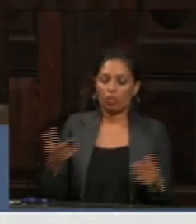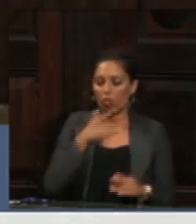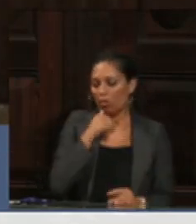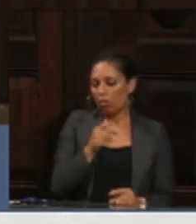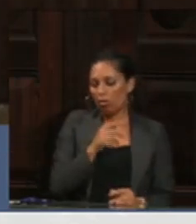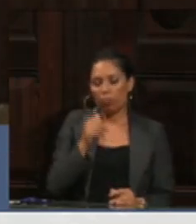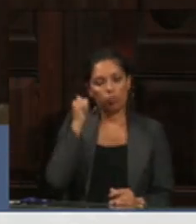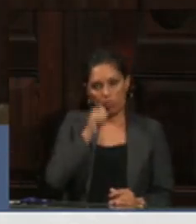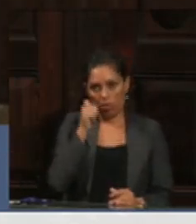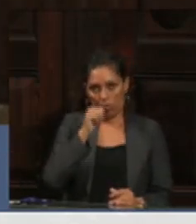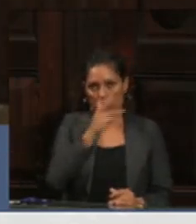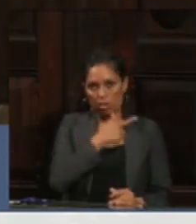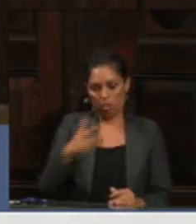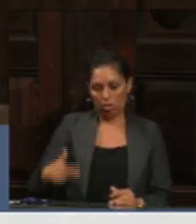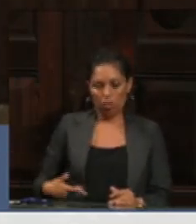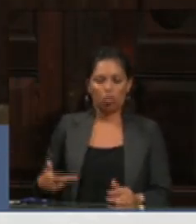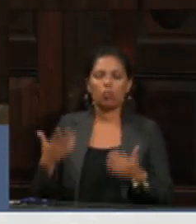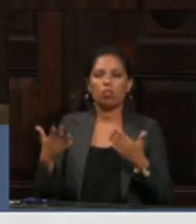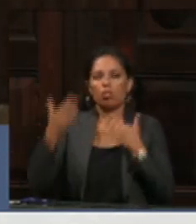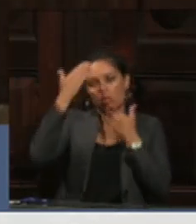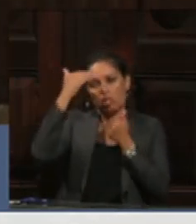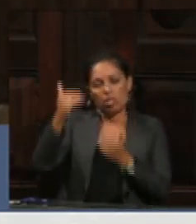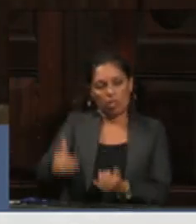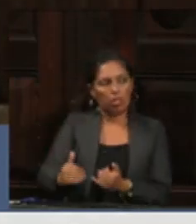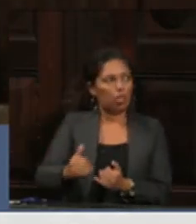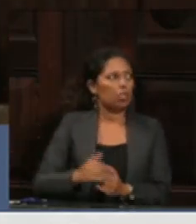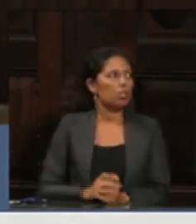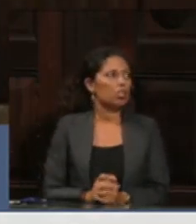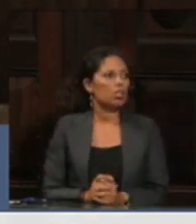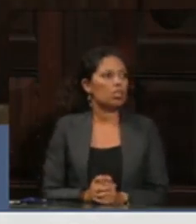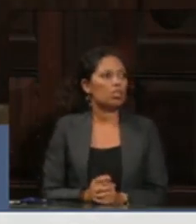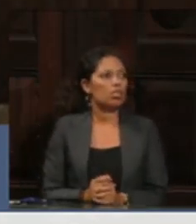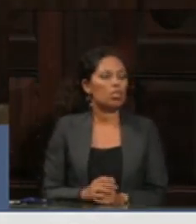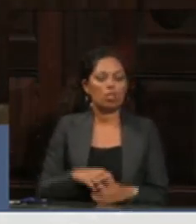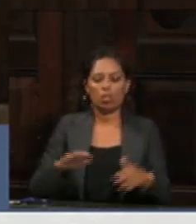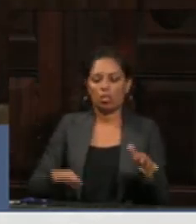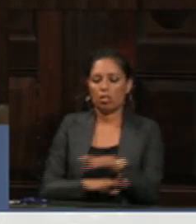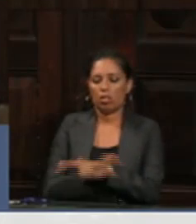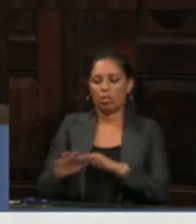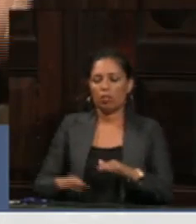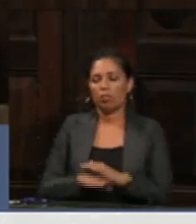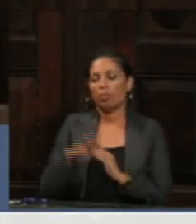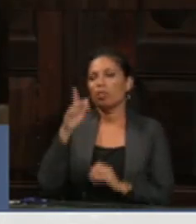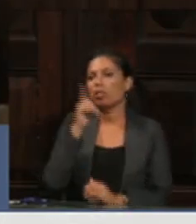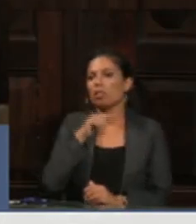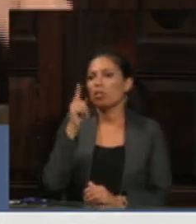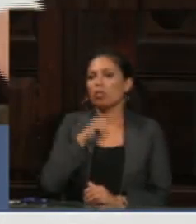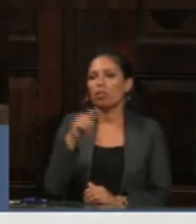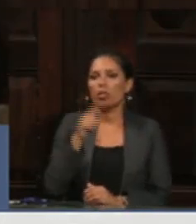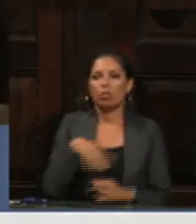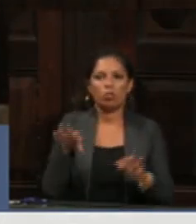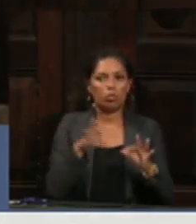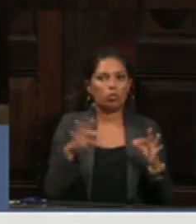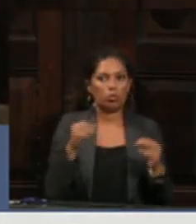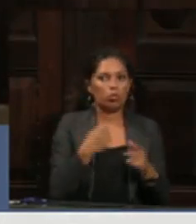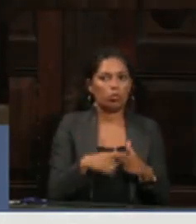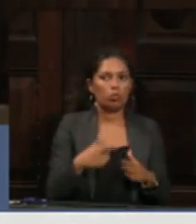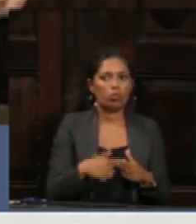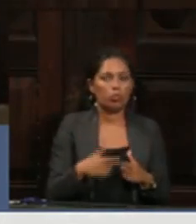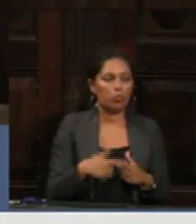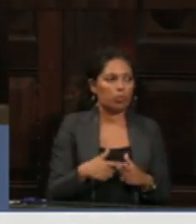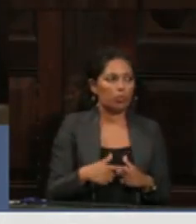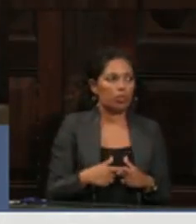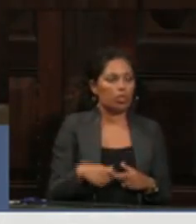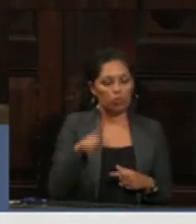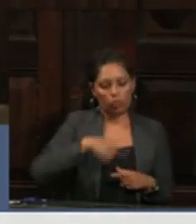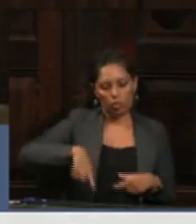eu quero agradecer a SEDAI. Tem todos os problemas, precisamos cobrar